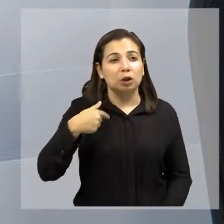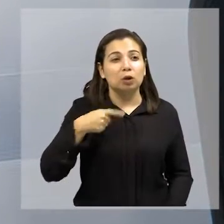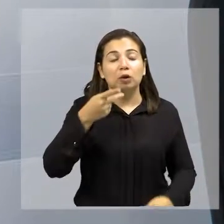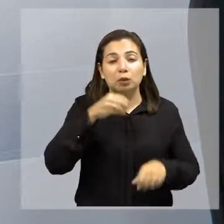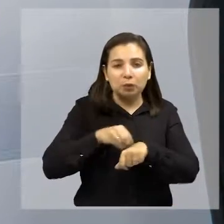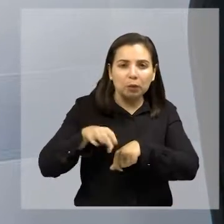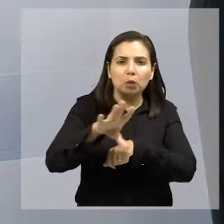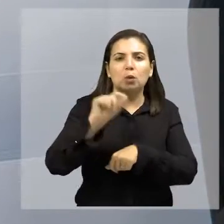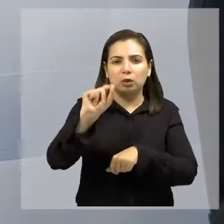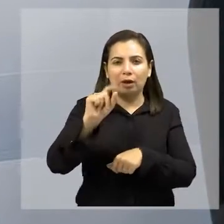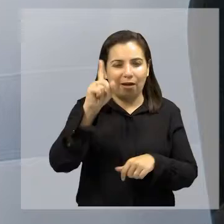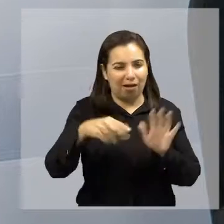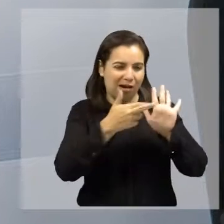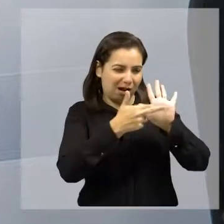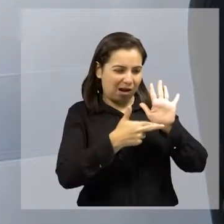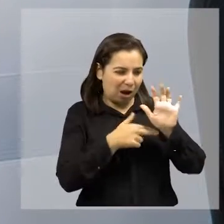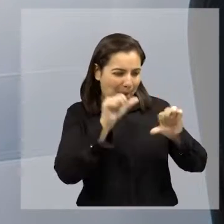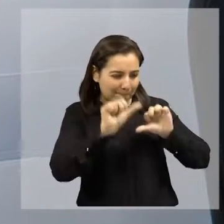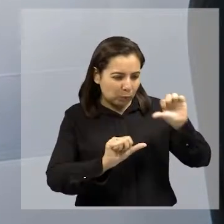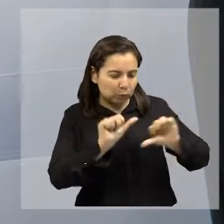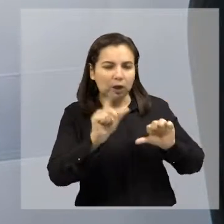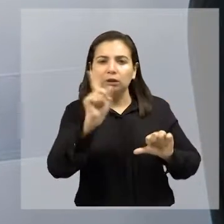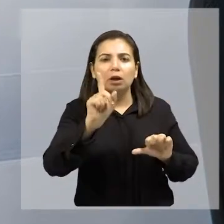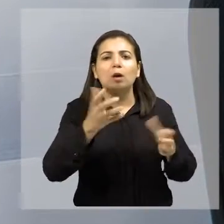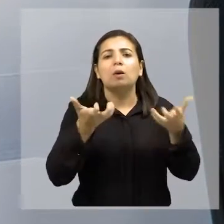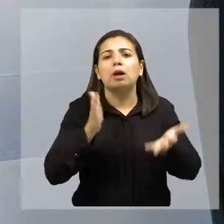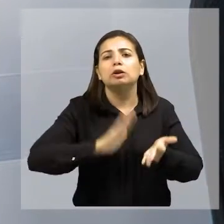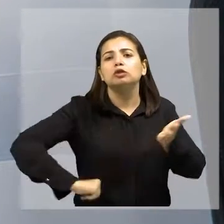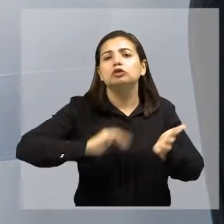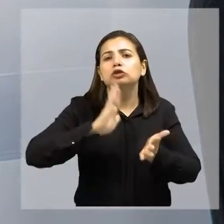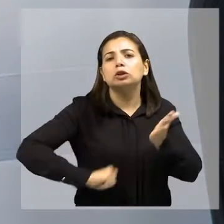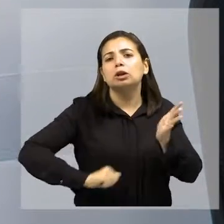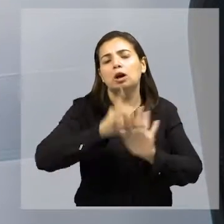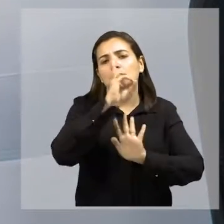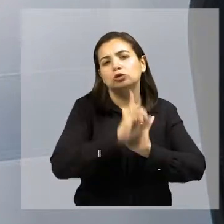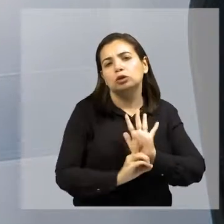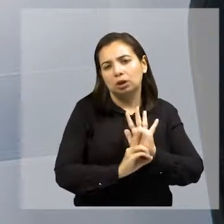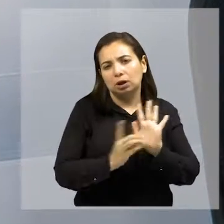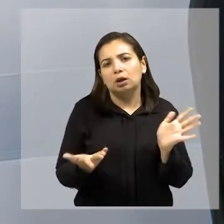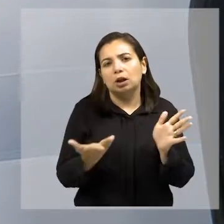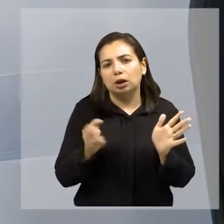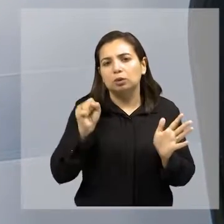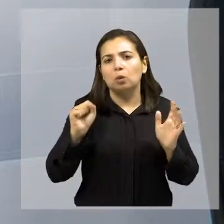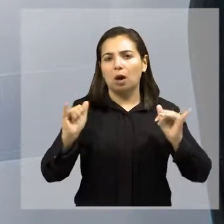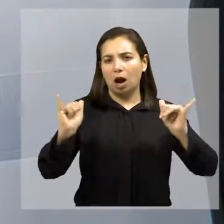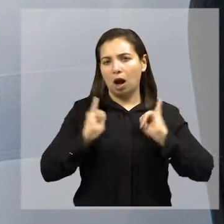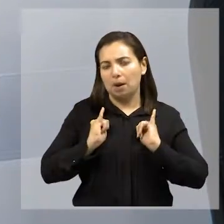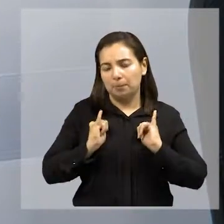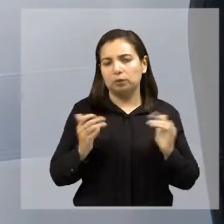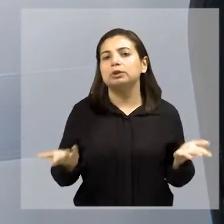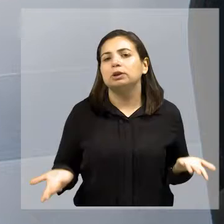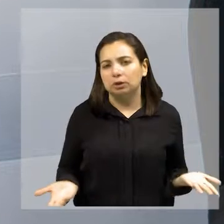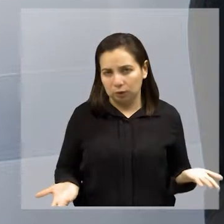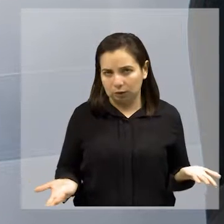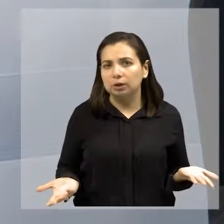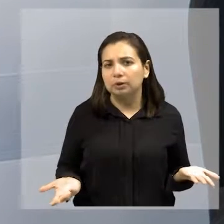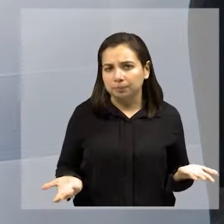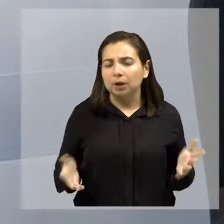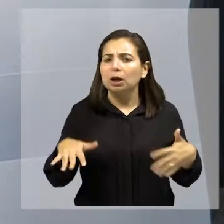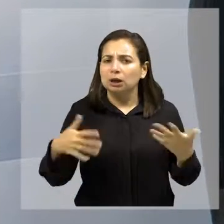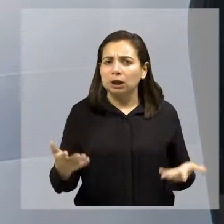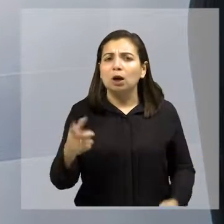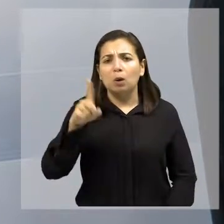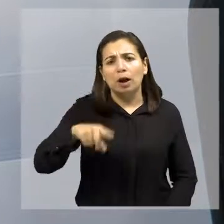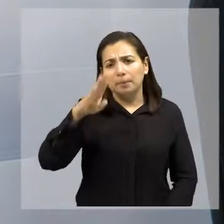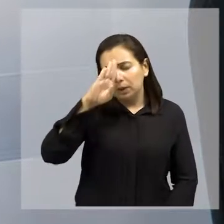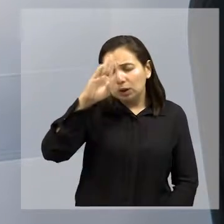acompanha, não é a reforma da Previdência. Querem tirar o seu direito à aposentadoria. O que querem fazer é acabar com o princípio da